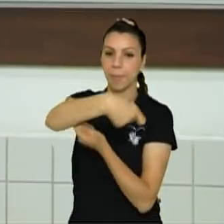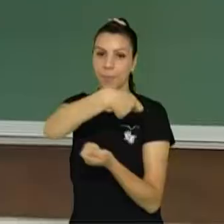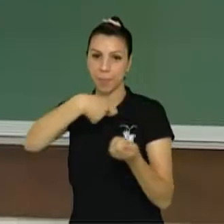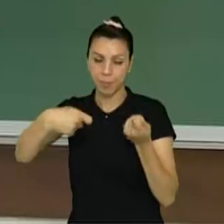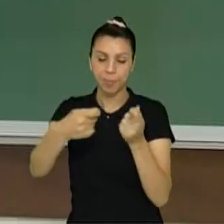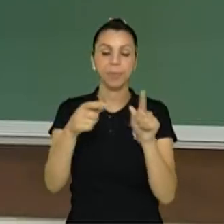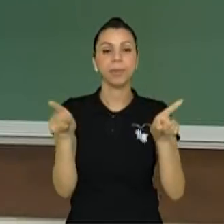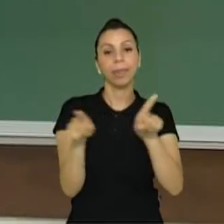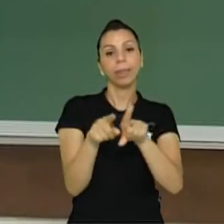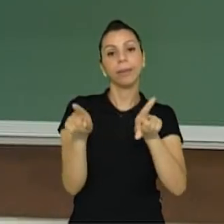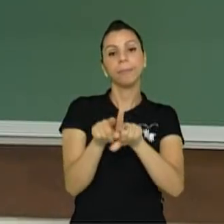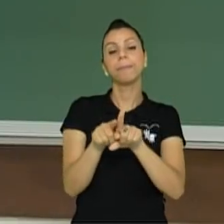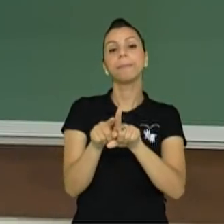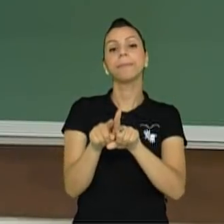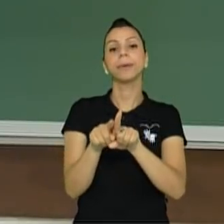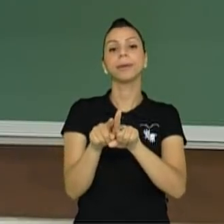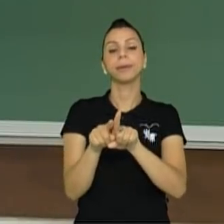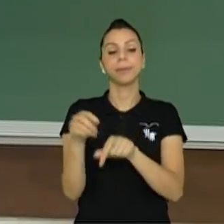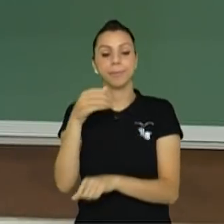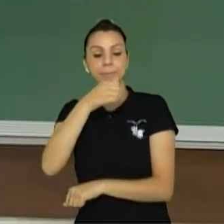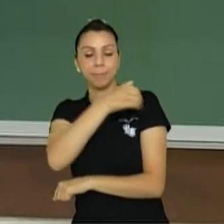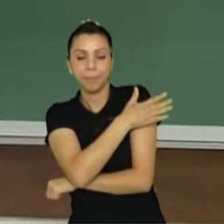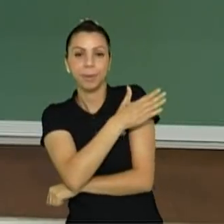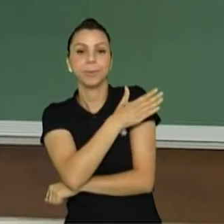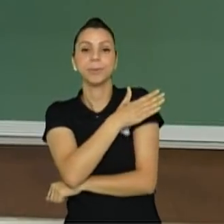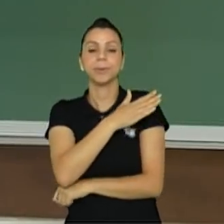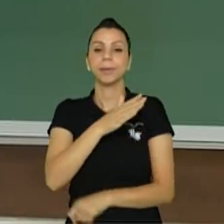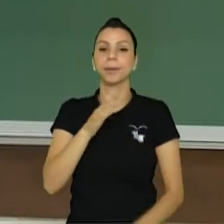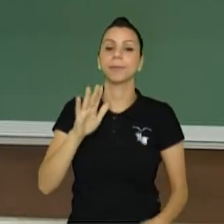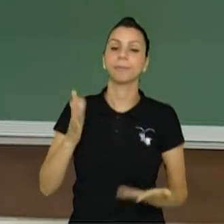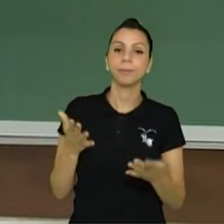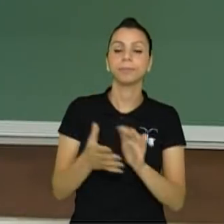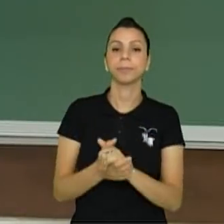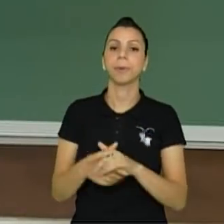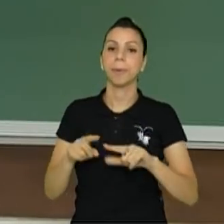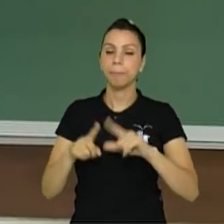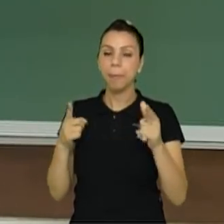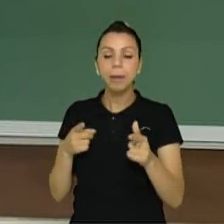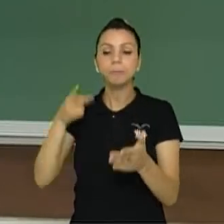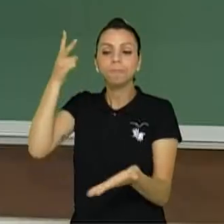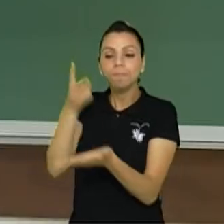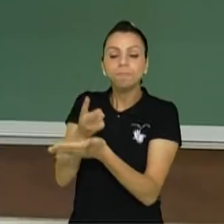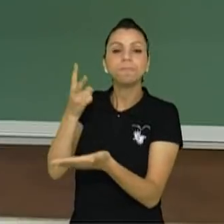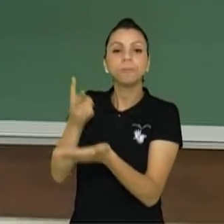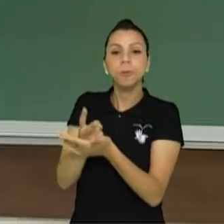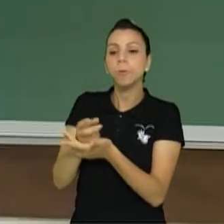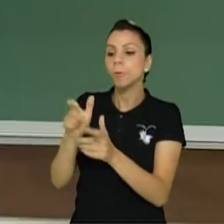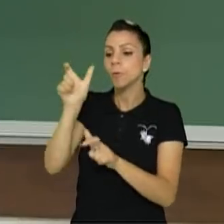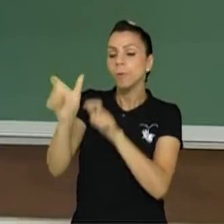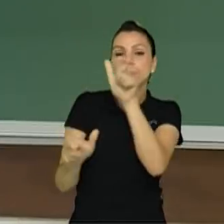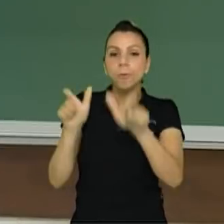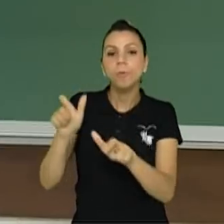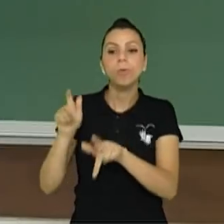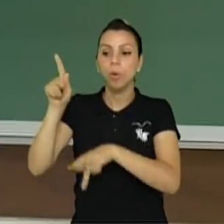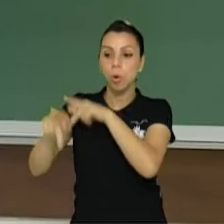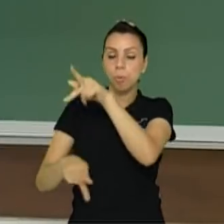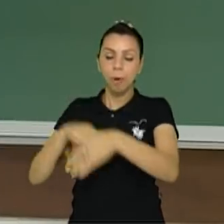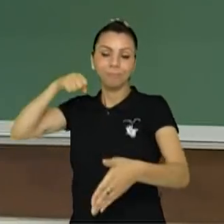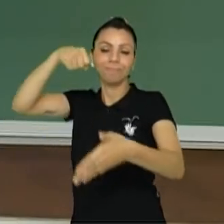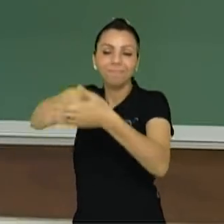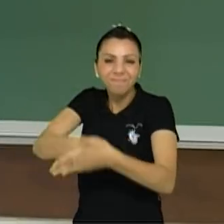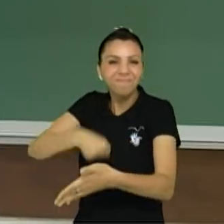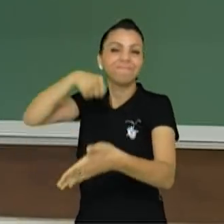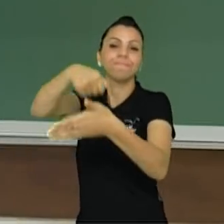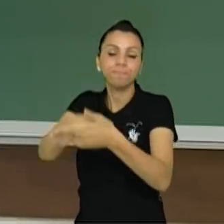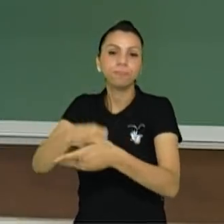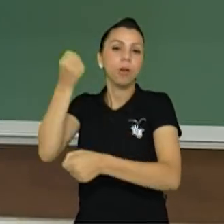a discriminação, o racismo não impediram o povo afrodescendente de continuar lutando, resistindo contra esse sistema.